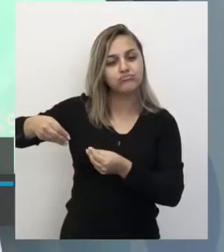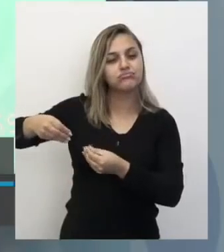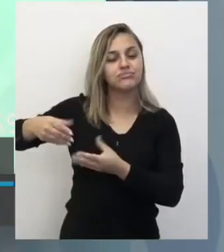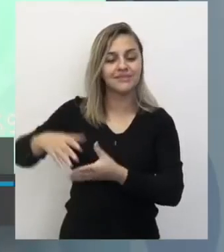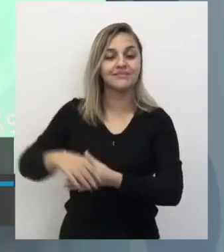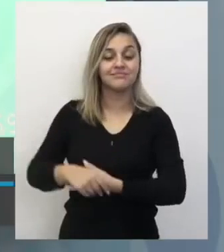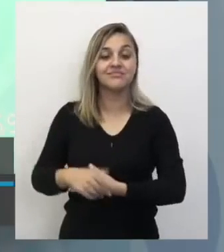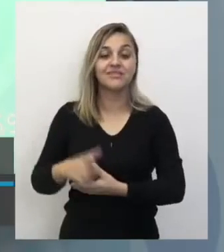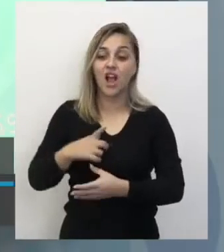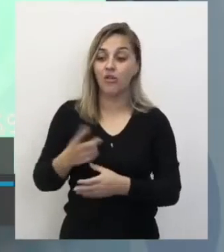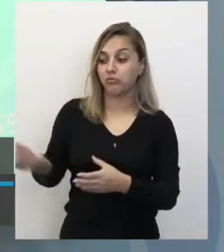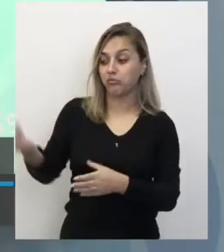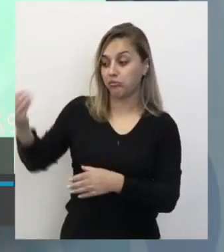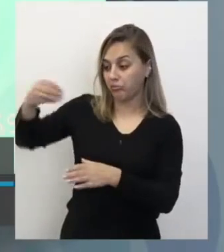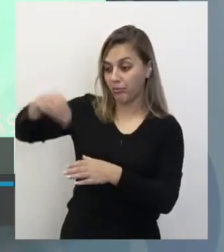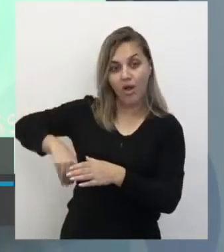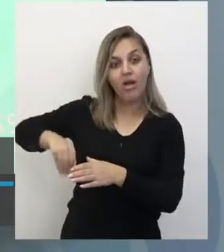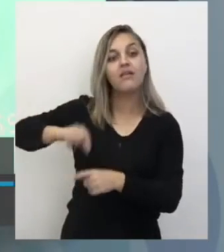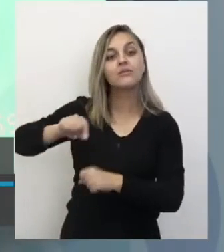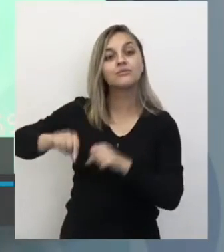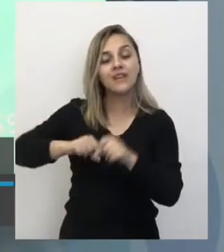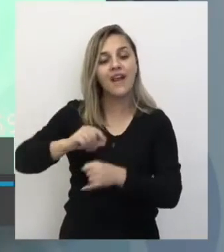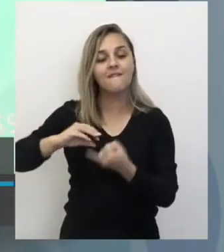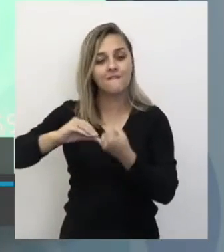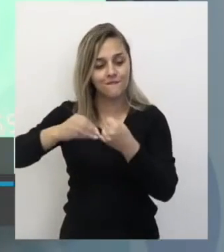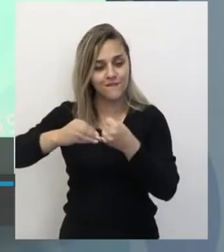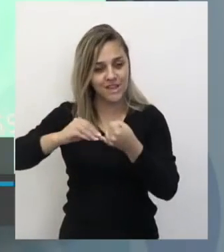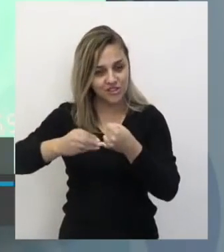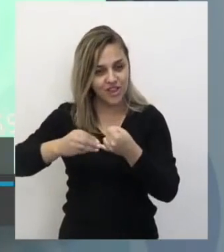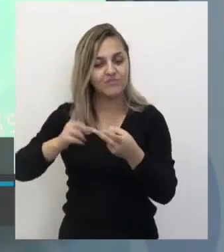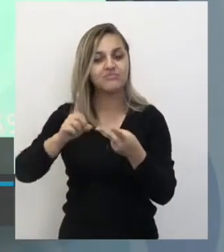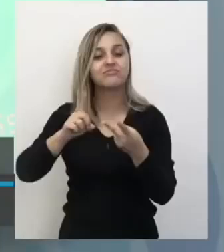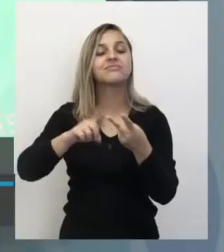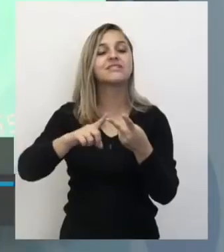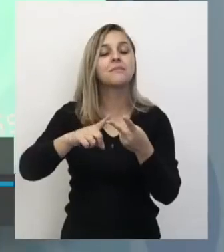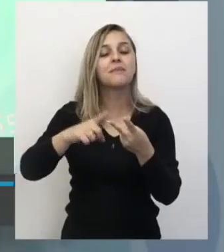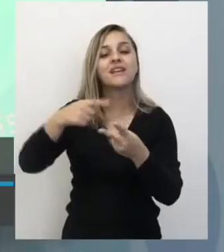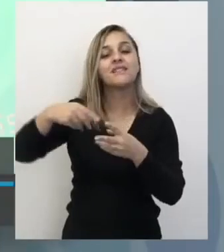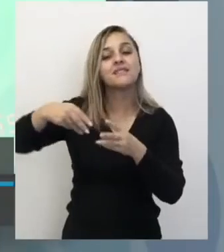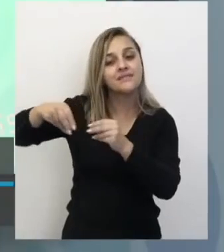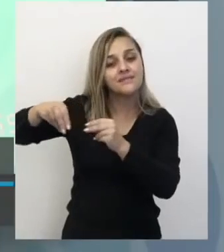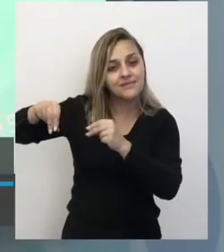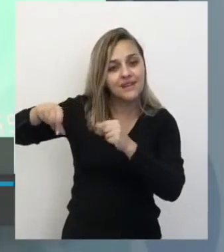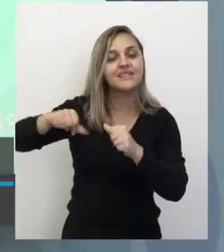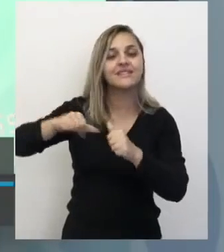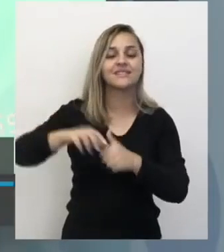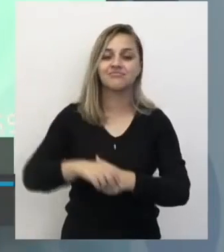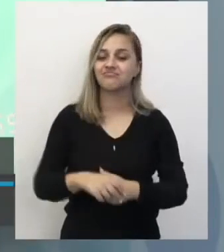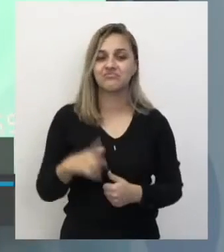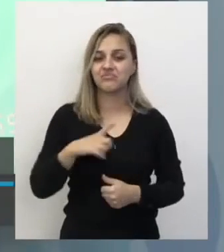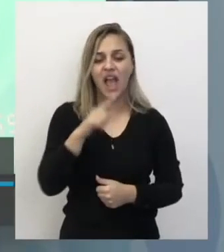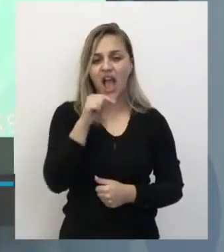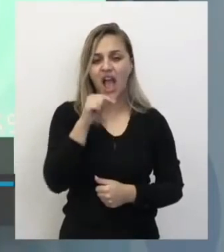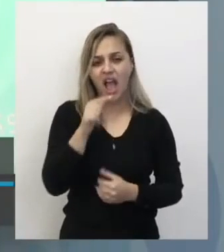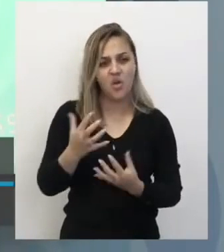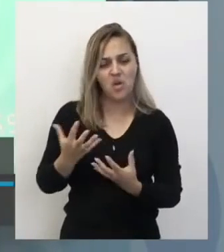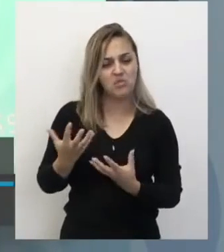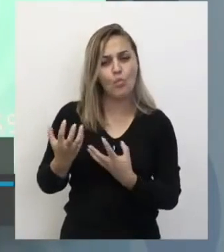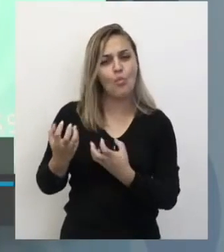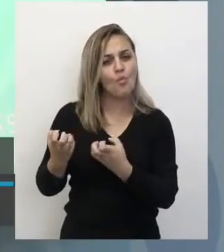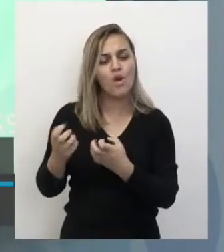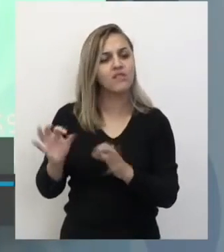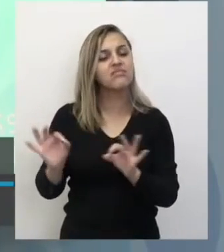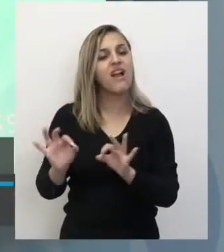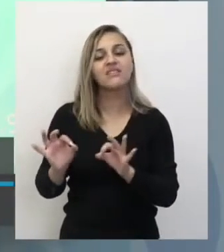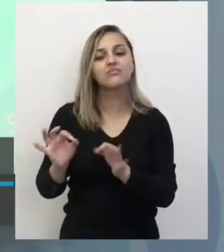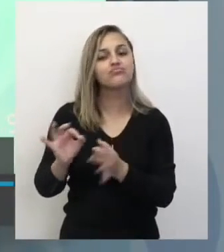quê? Porque não estraga, né? Então, porque se não tem umidade, não estraga, demora muito para estragar. E aí o restante,